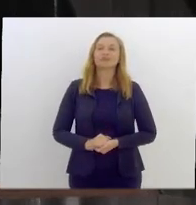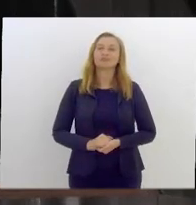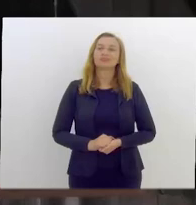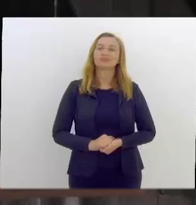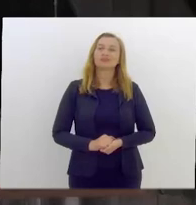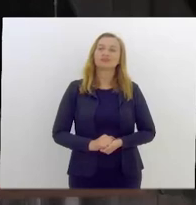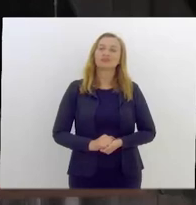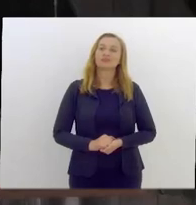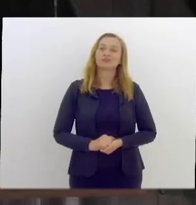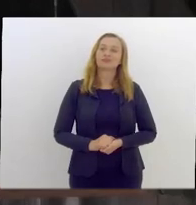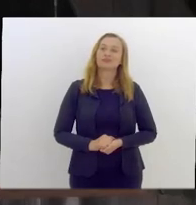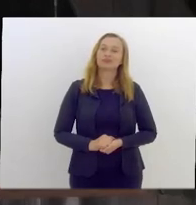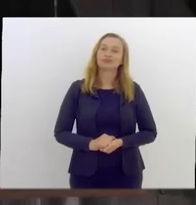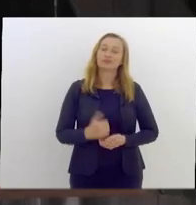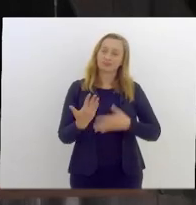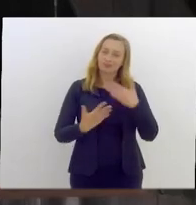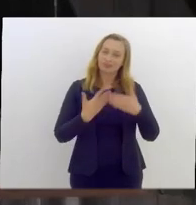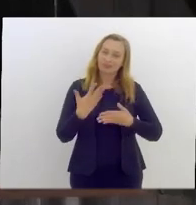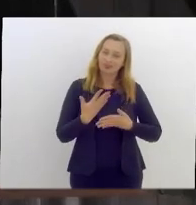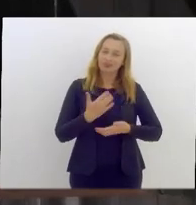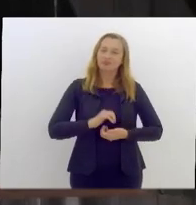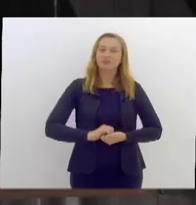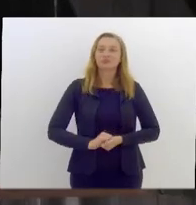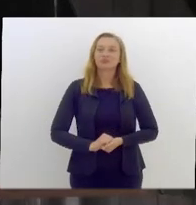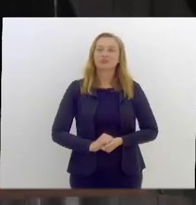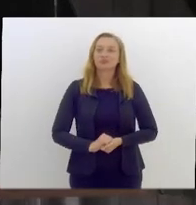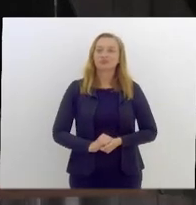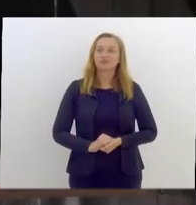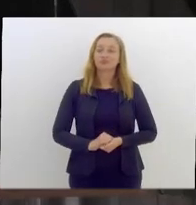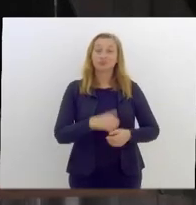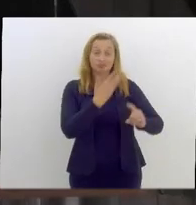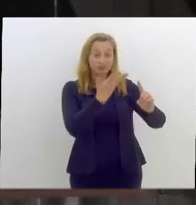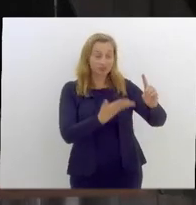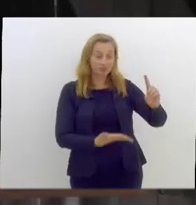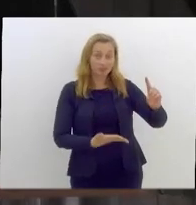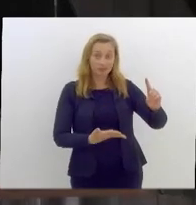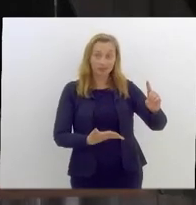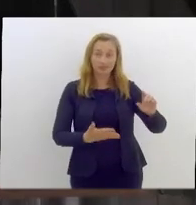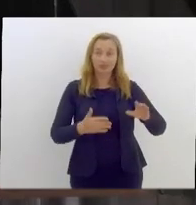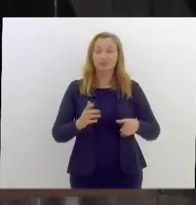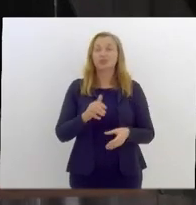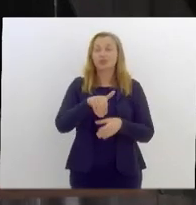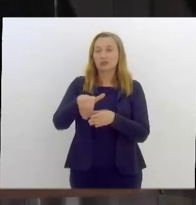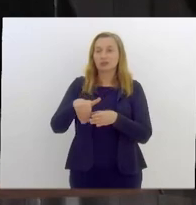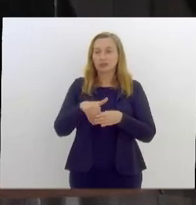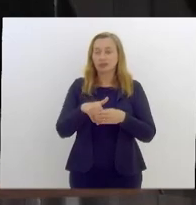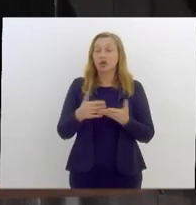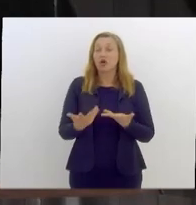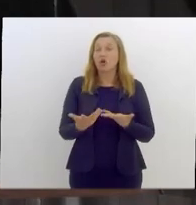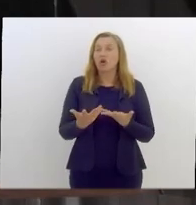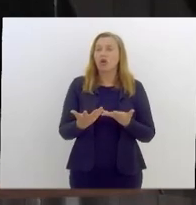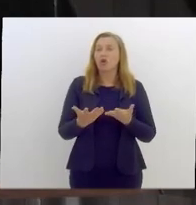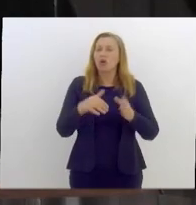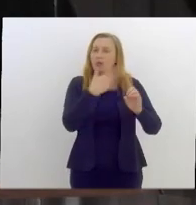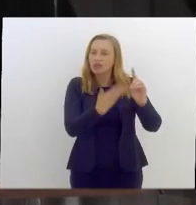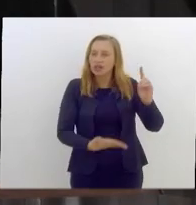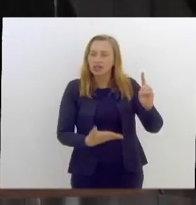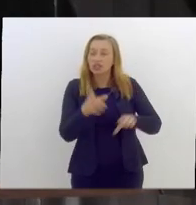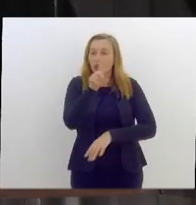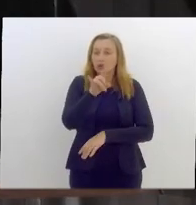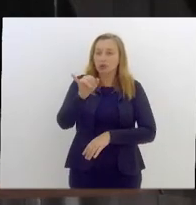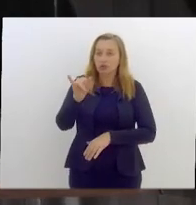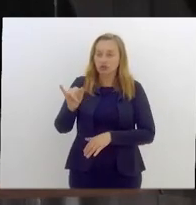com bastante vigor. Nesta sessão solene, em homenagem ao Dia do Aviador e à Força Aérea Brasileira, este